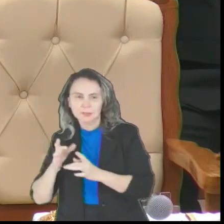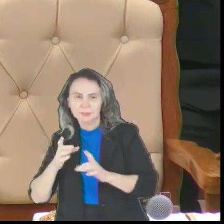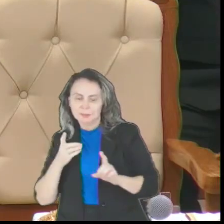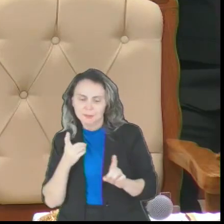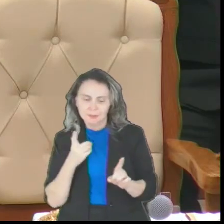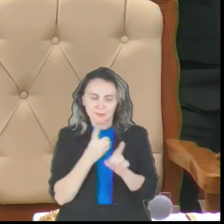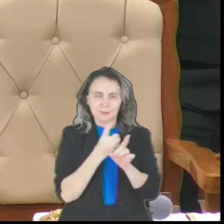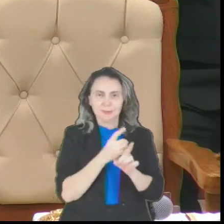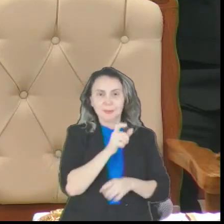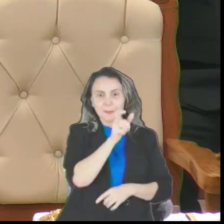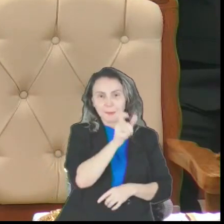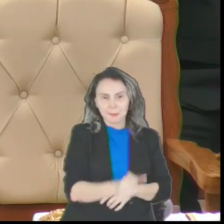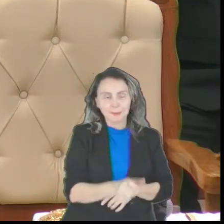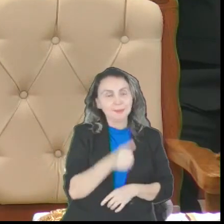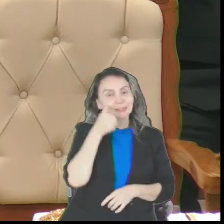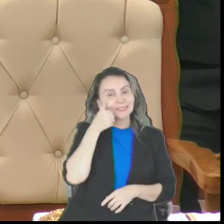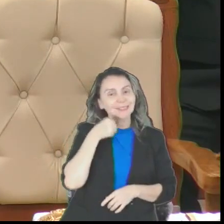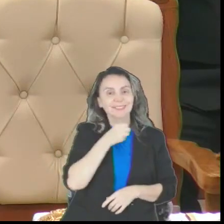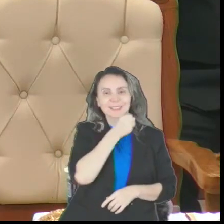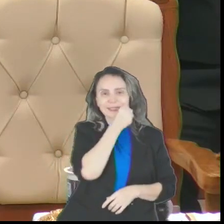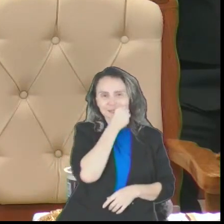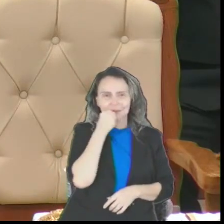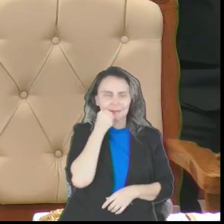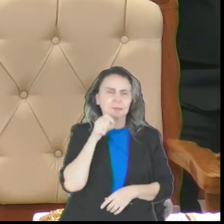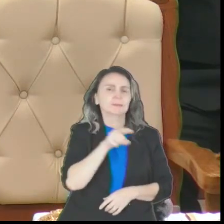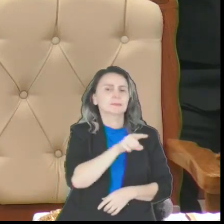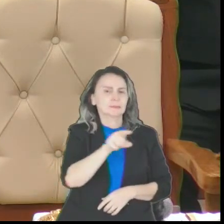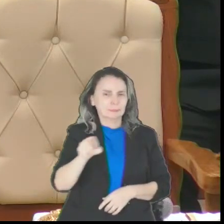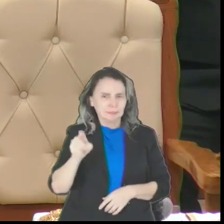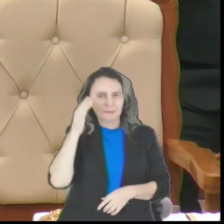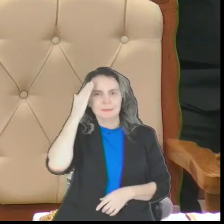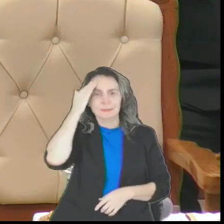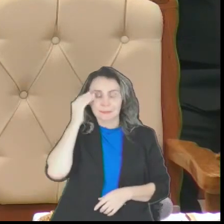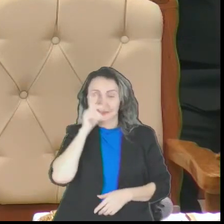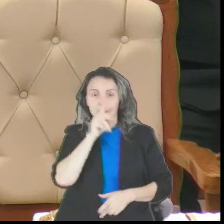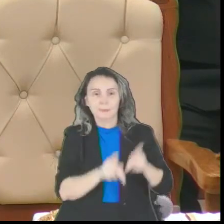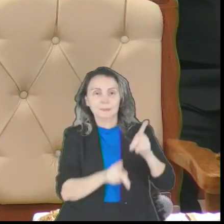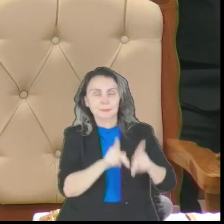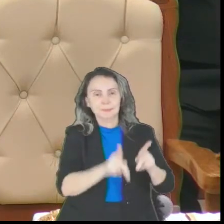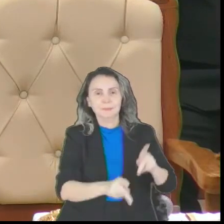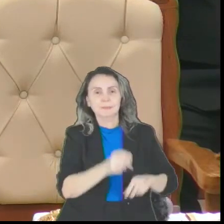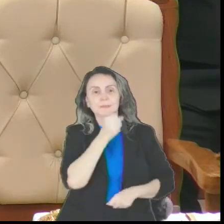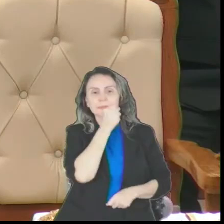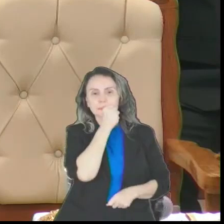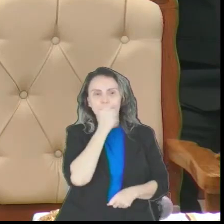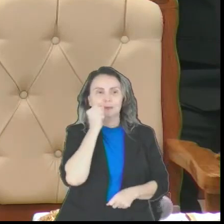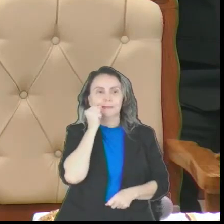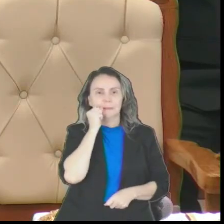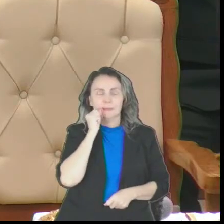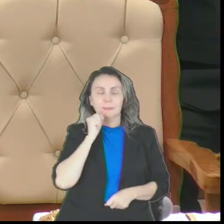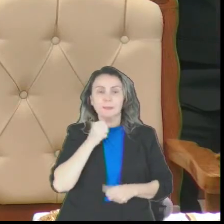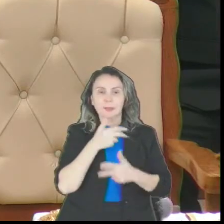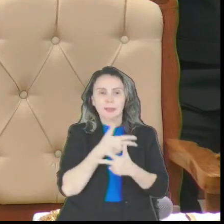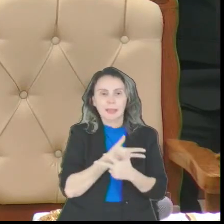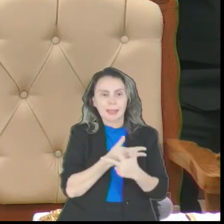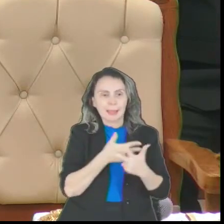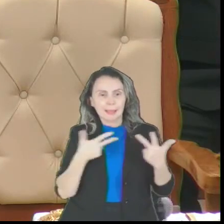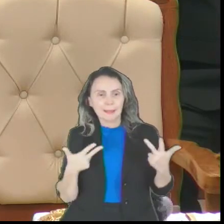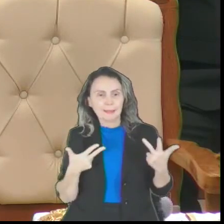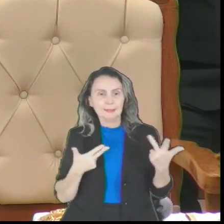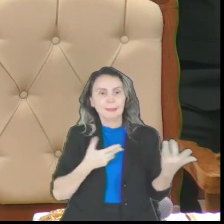samaritana. Os irmãos sabem que os samaritanos é uma etnia mista,